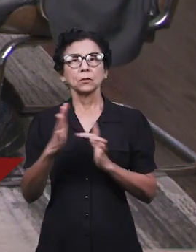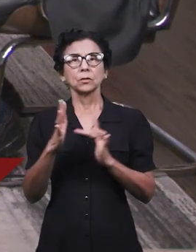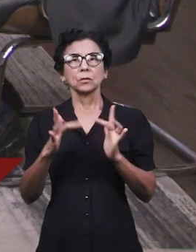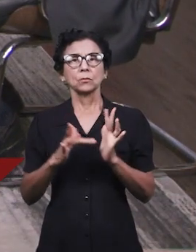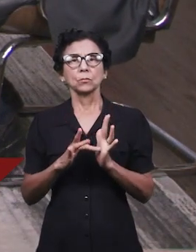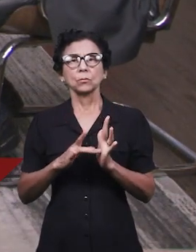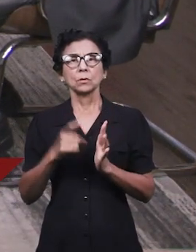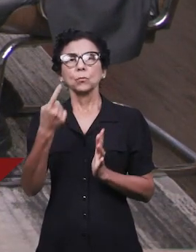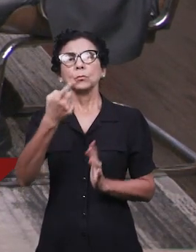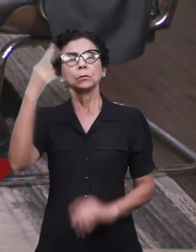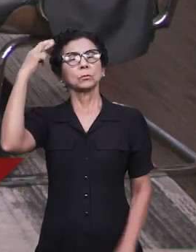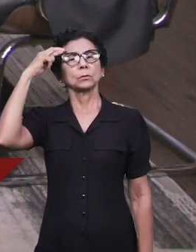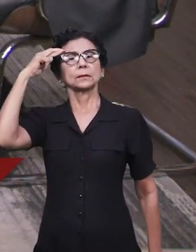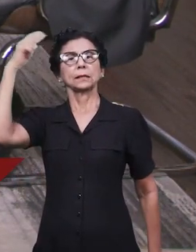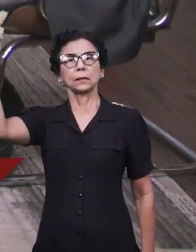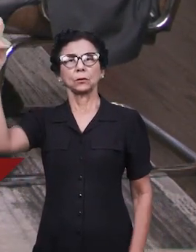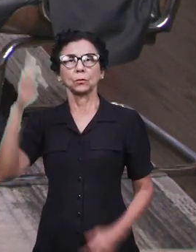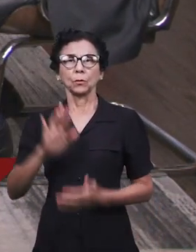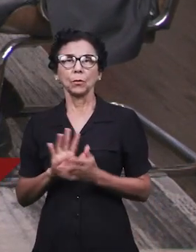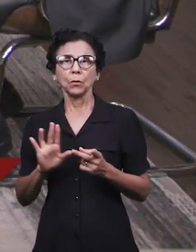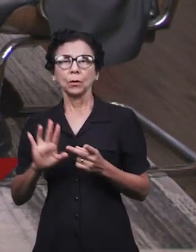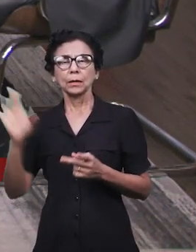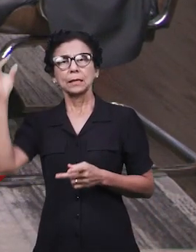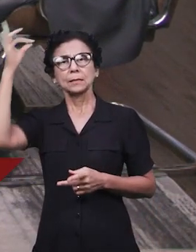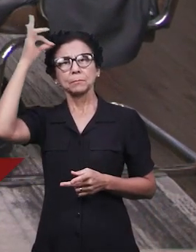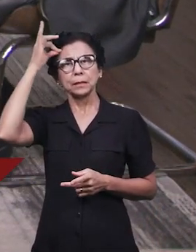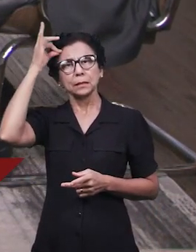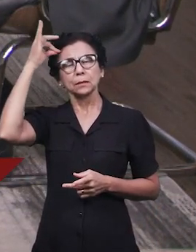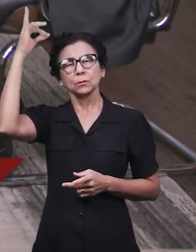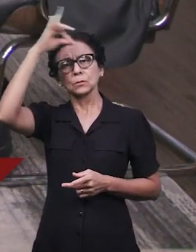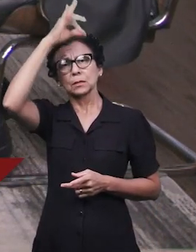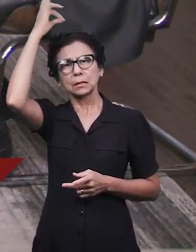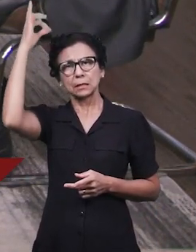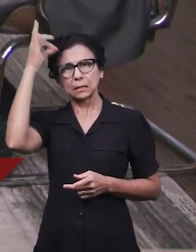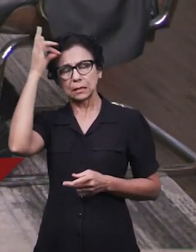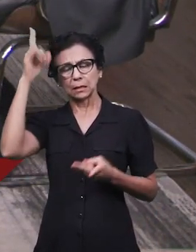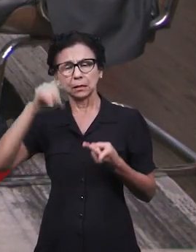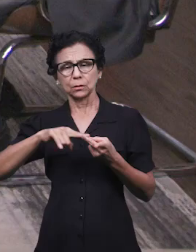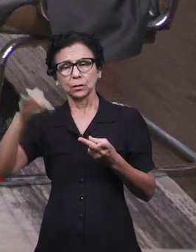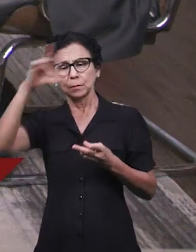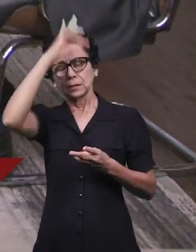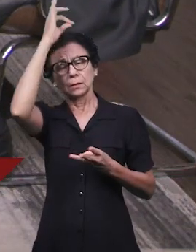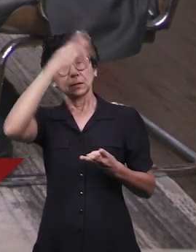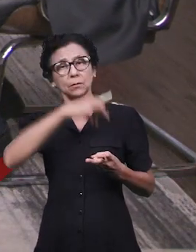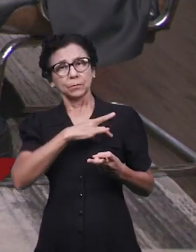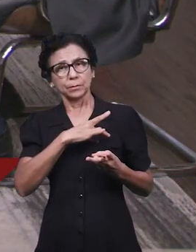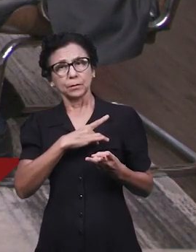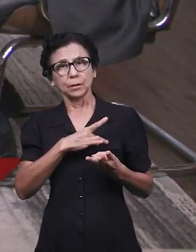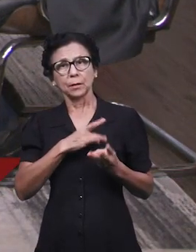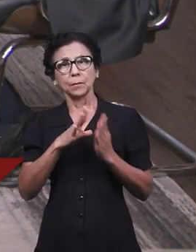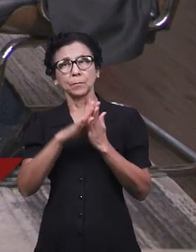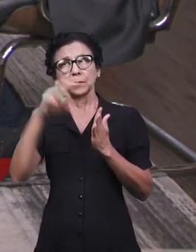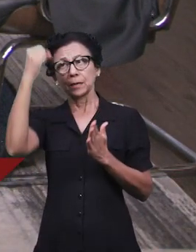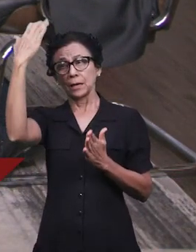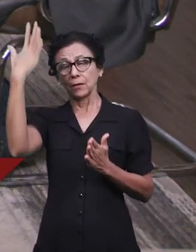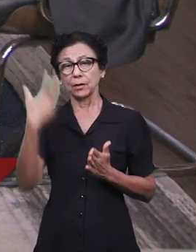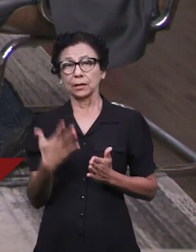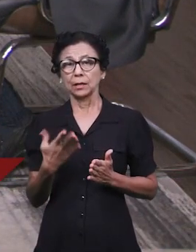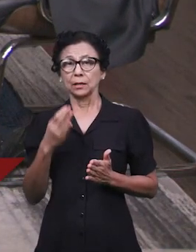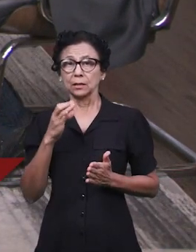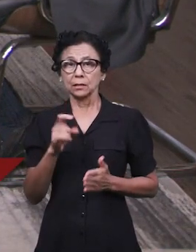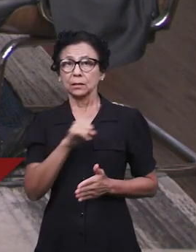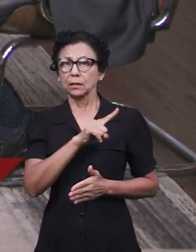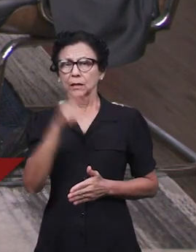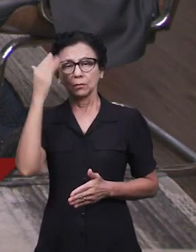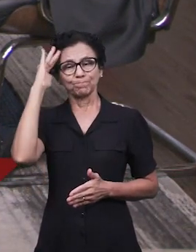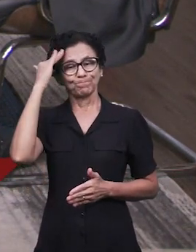dons espirituais, batismo com o Espírito Santo, palavra revelada. Quem não entender isso, olha aqui, entendeu coisa muito boa que é a